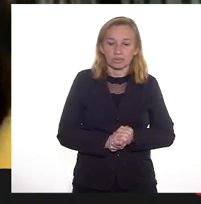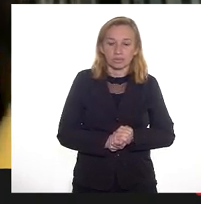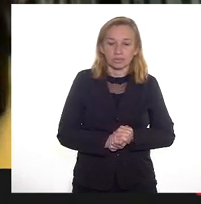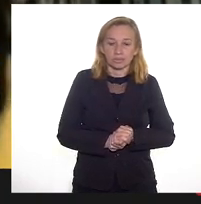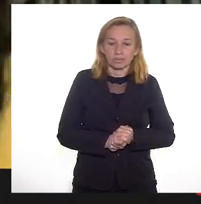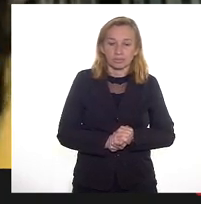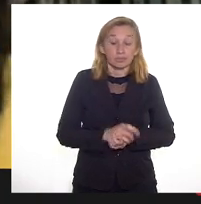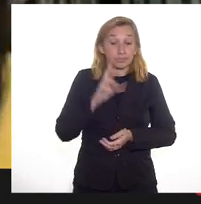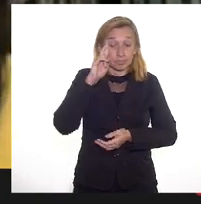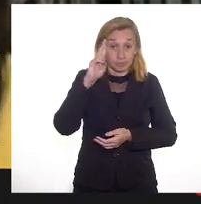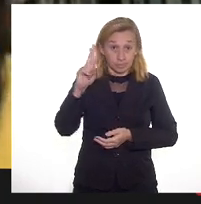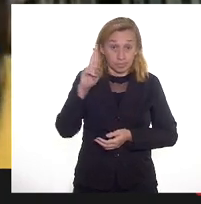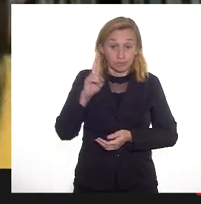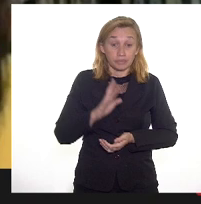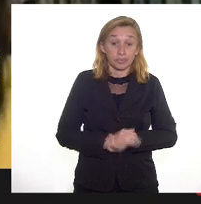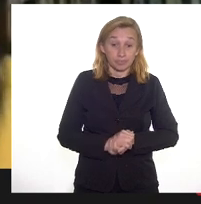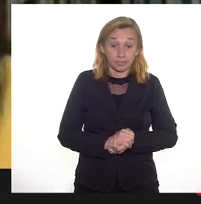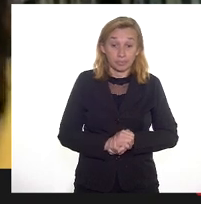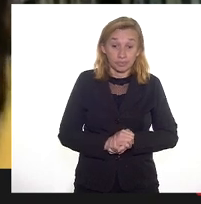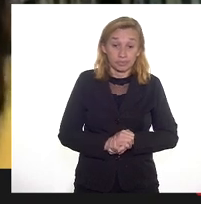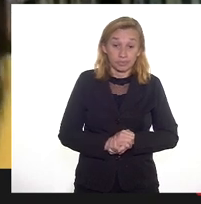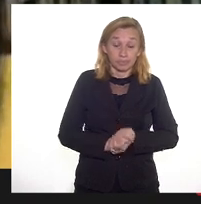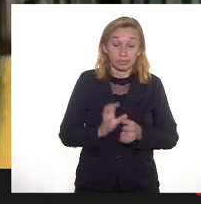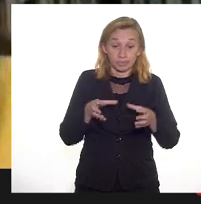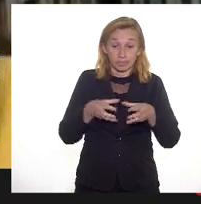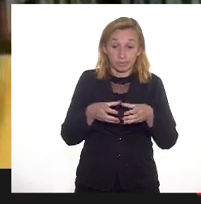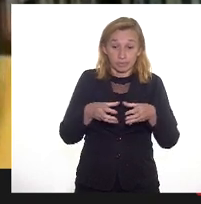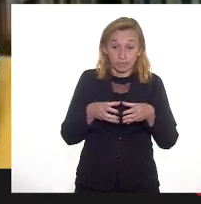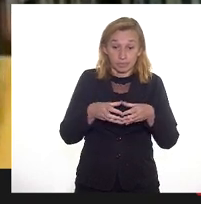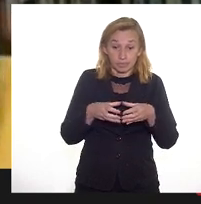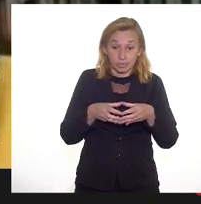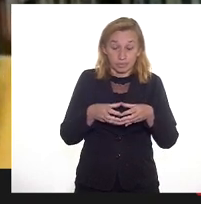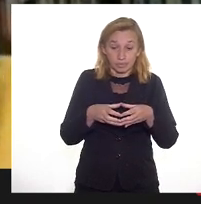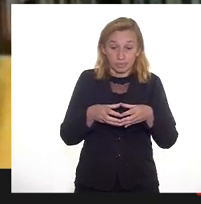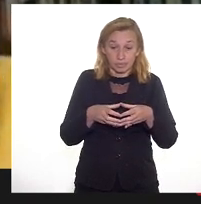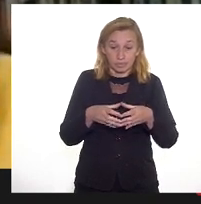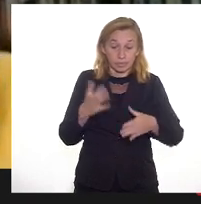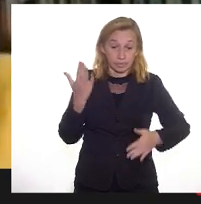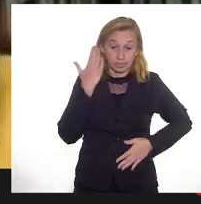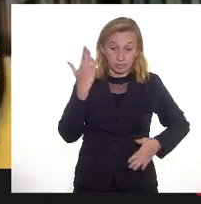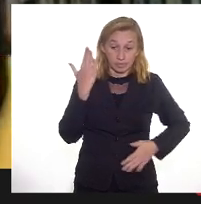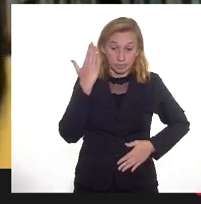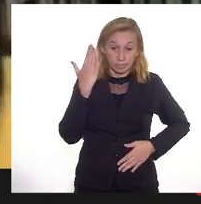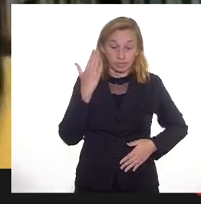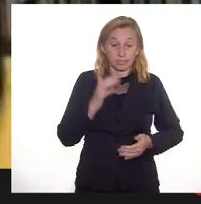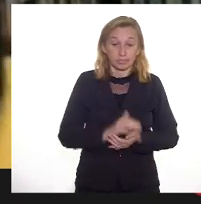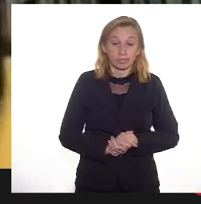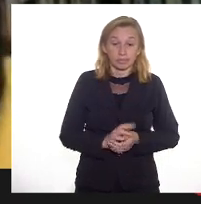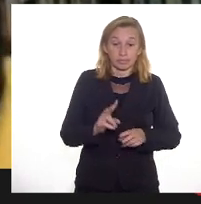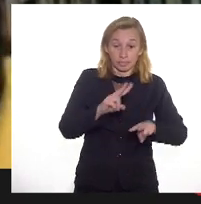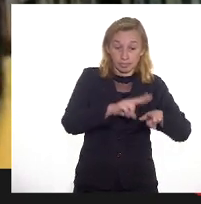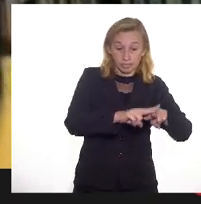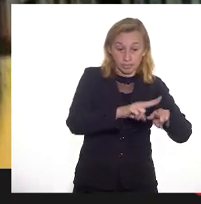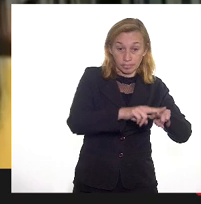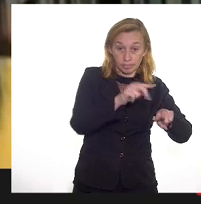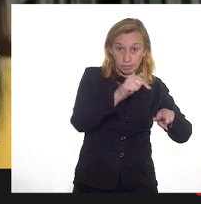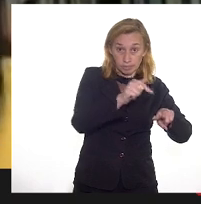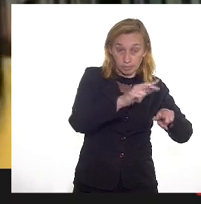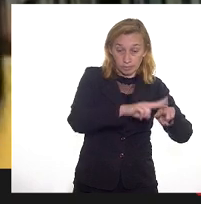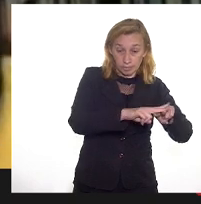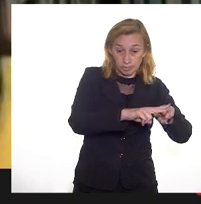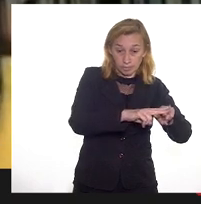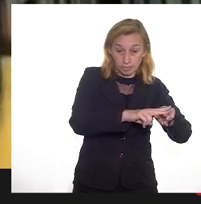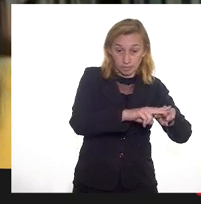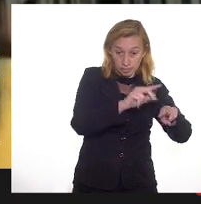de chefes, né, de grupos de traficantes nas cadeias. Né? Então, isso